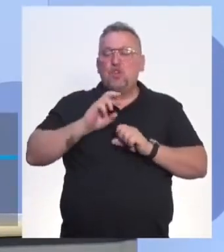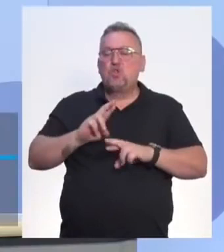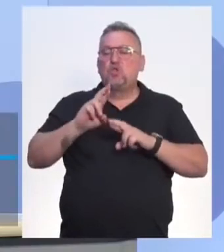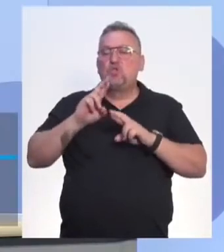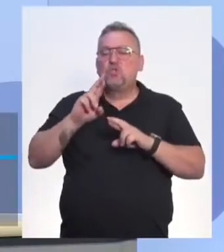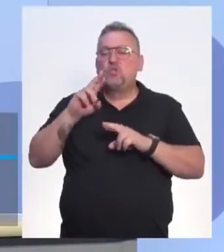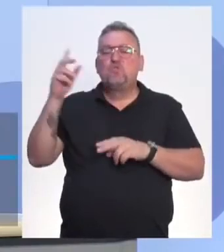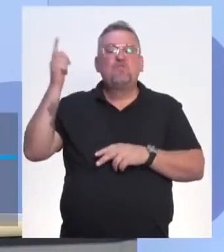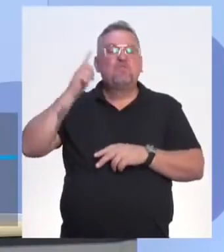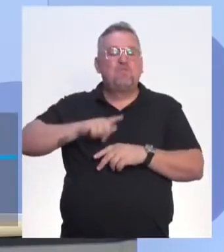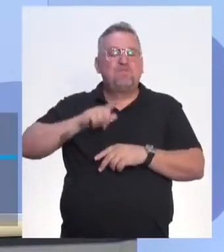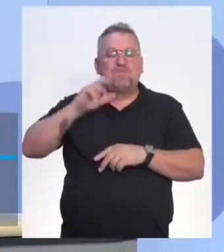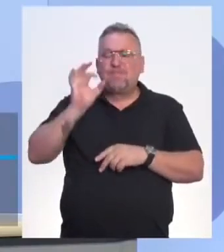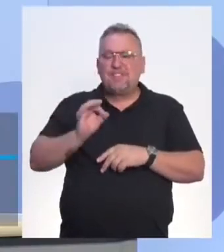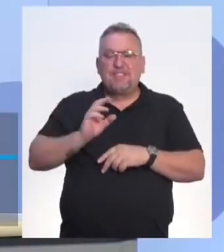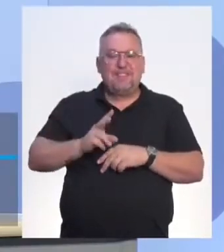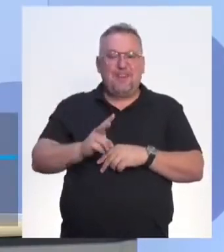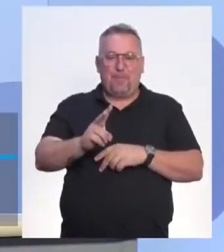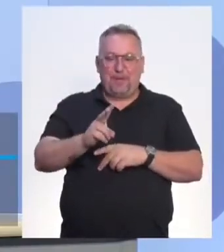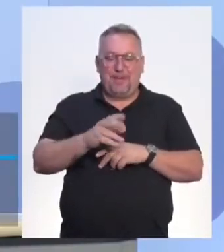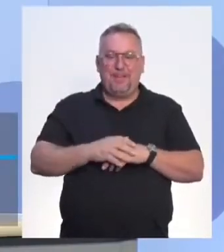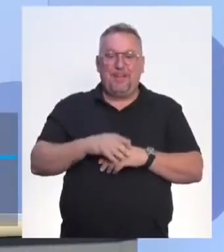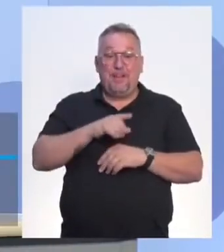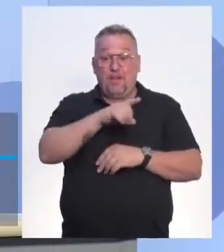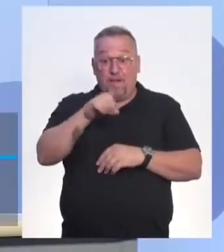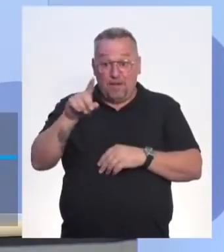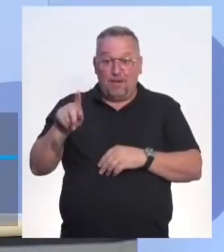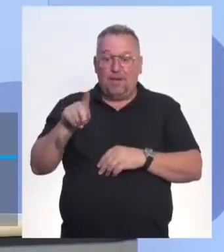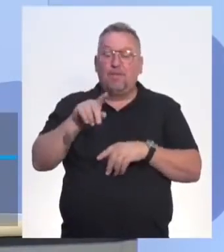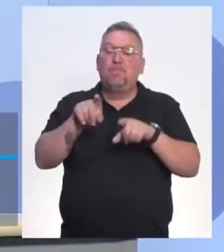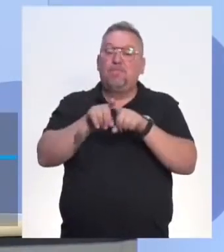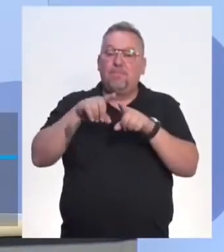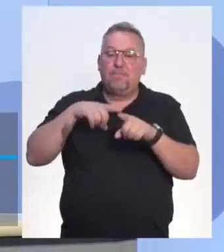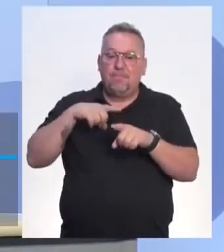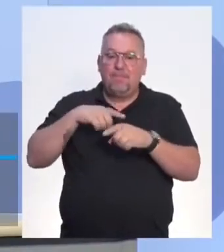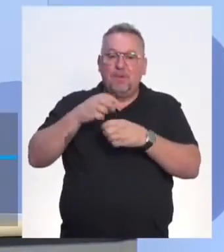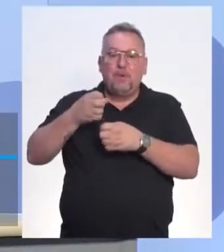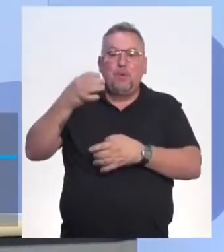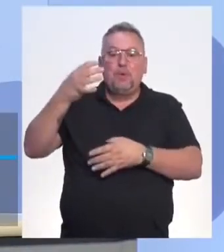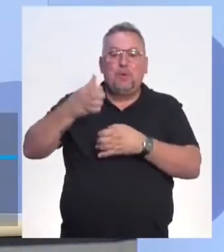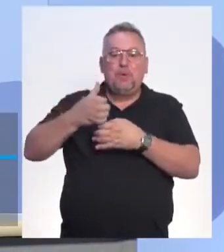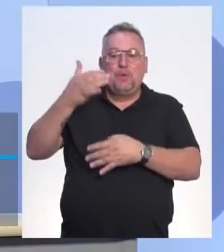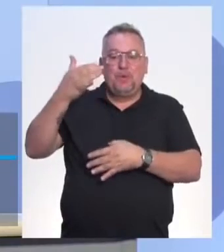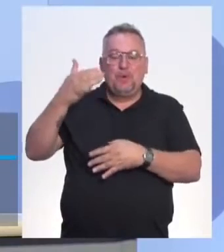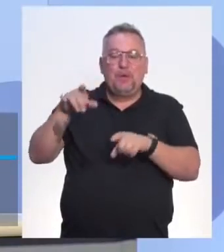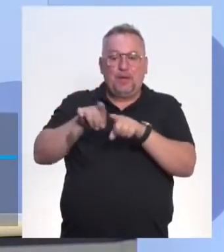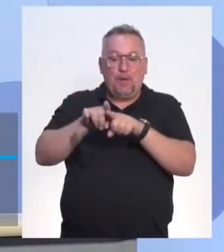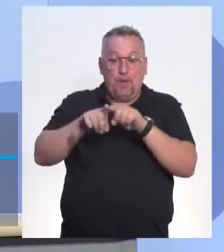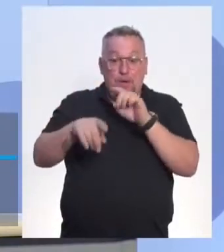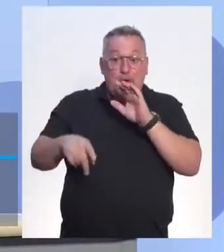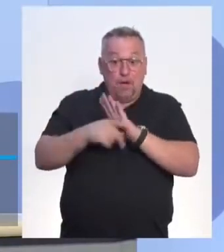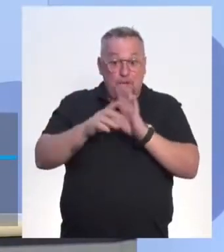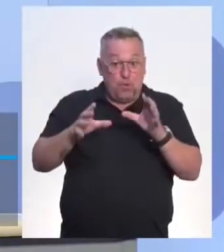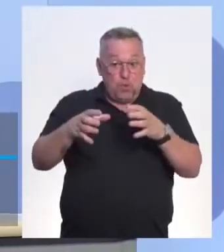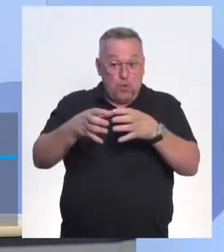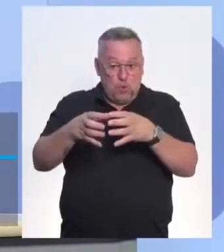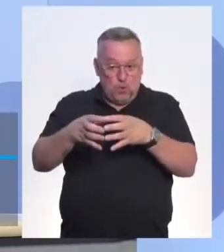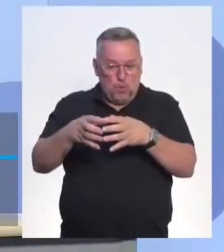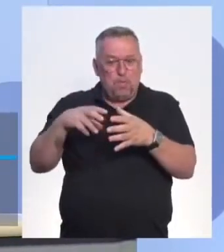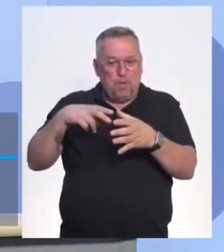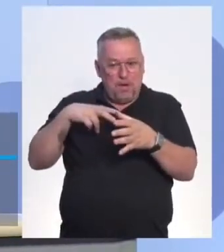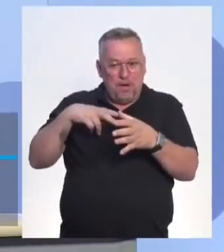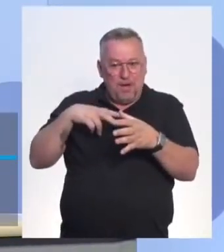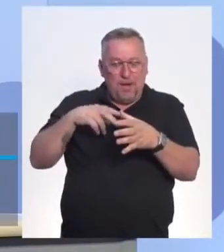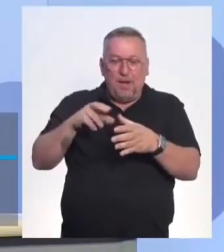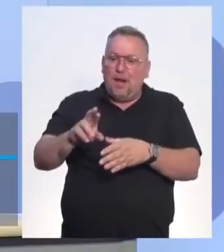torcendo para que você acerte sempre. E você, professor, que está aí no chat individual das suas turmas, mande as